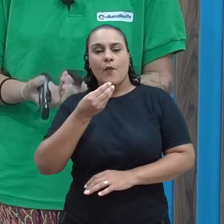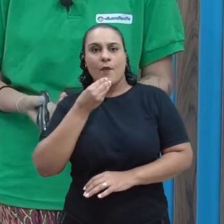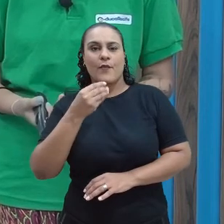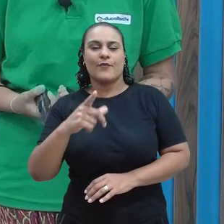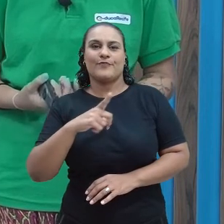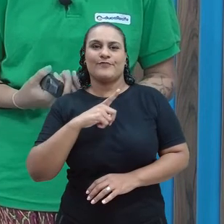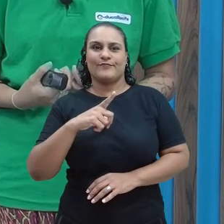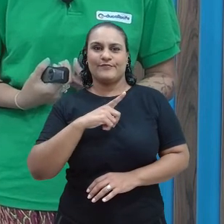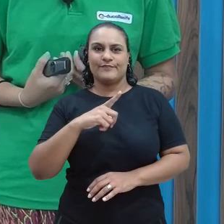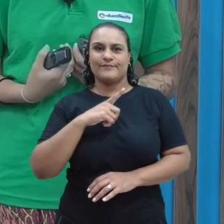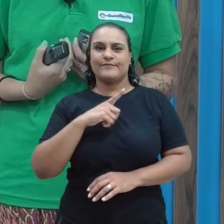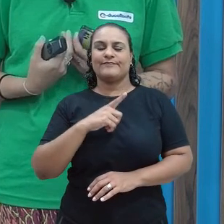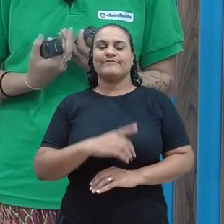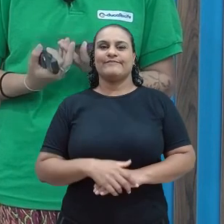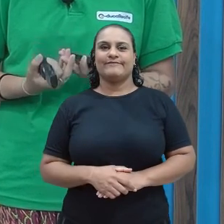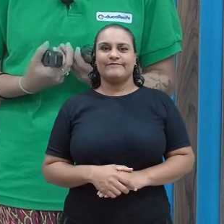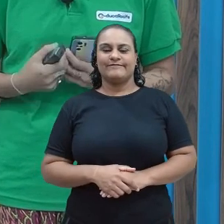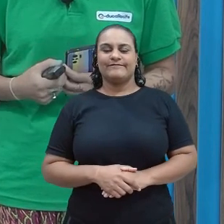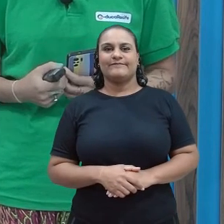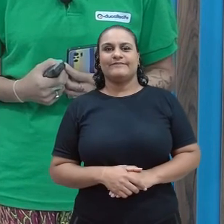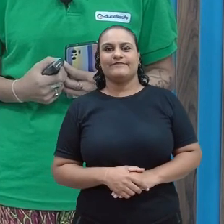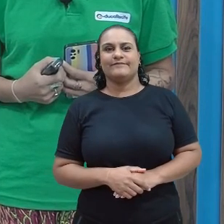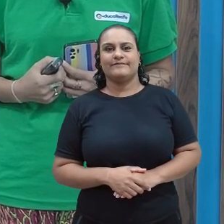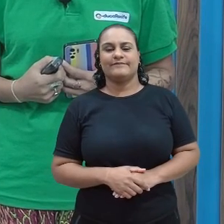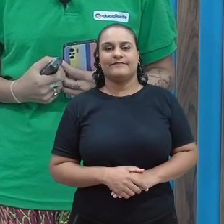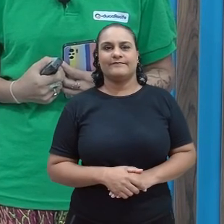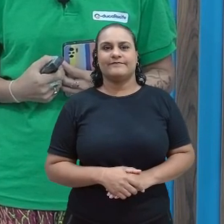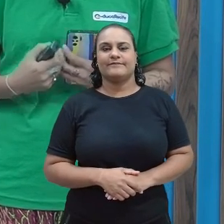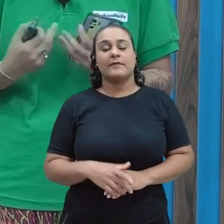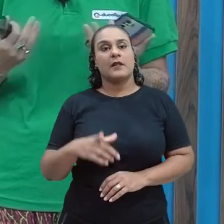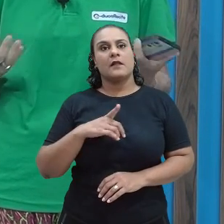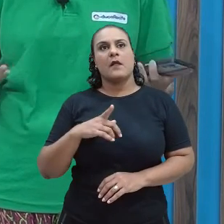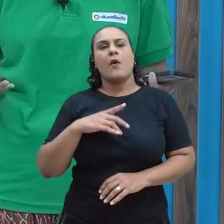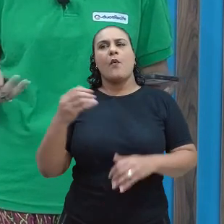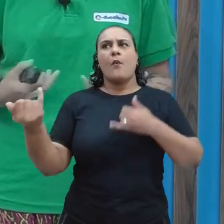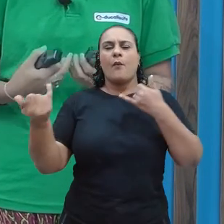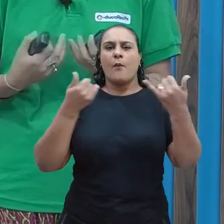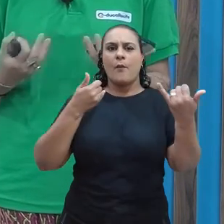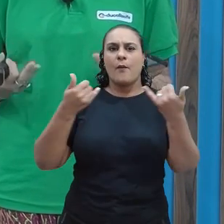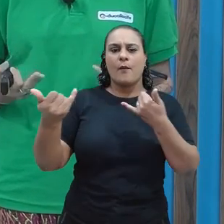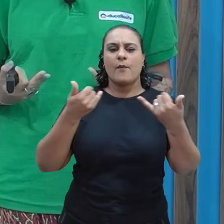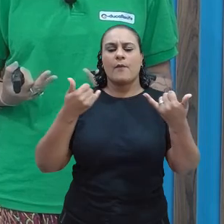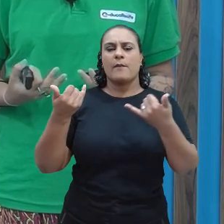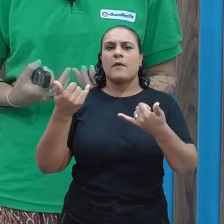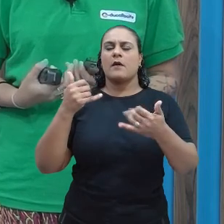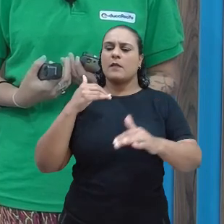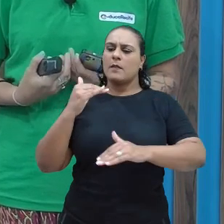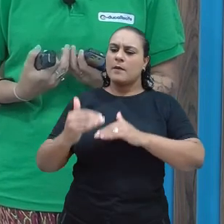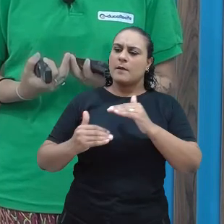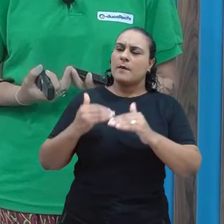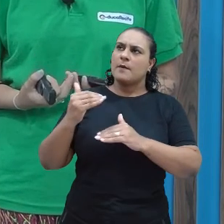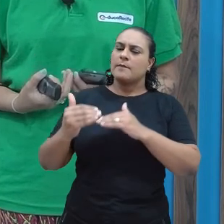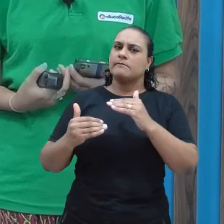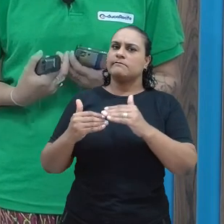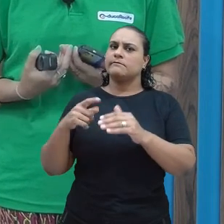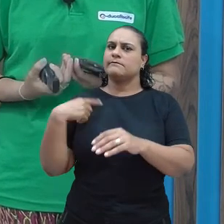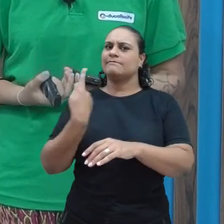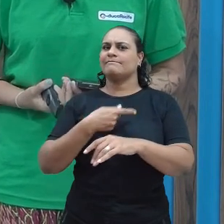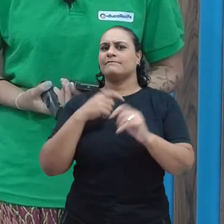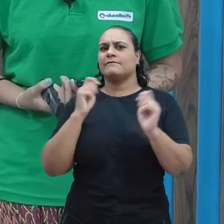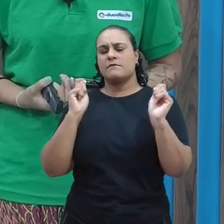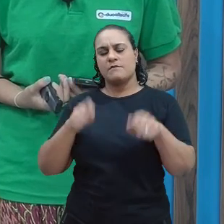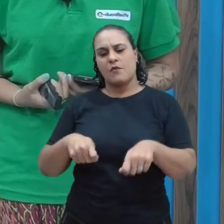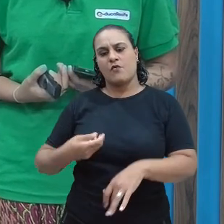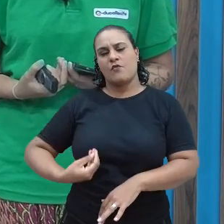nasce o conhecimento, né? Que nasce aí as informações e a construção para que a gente possa viver